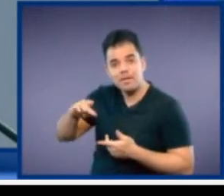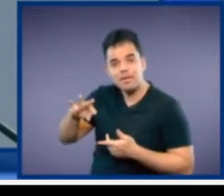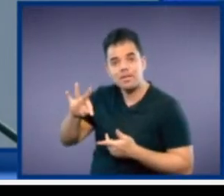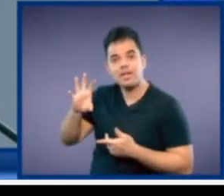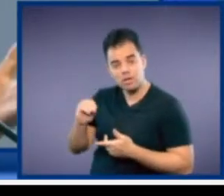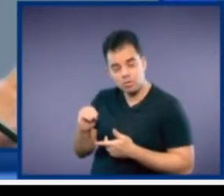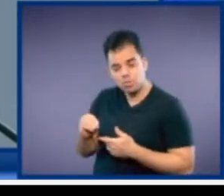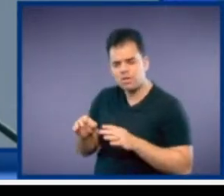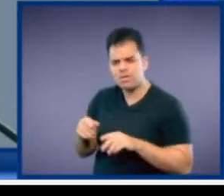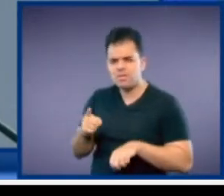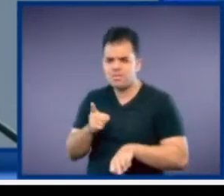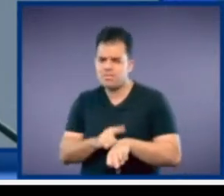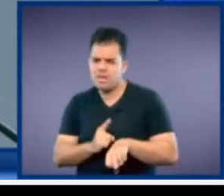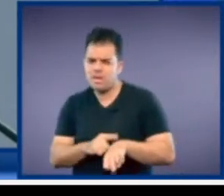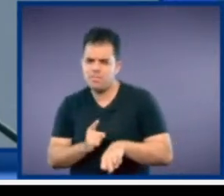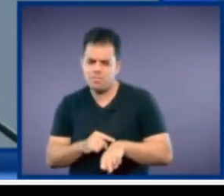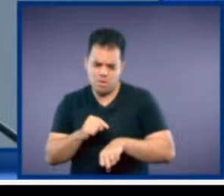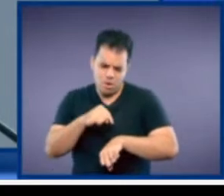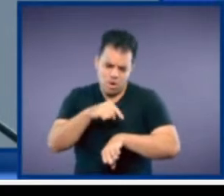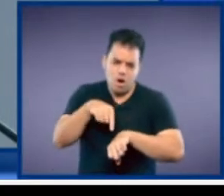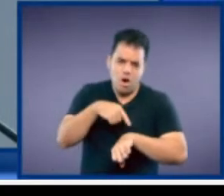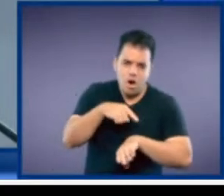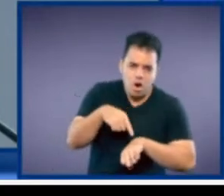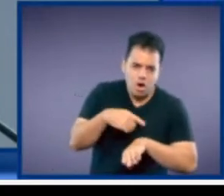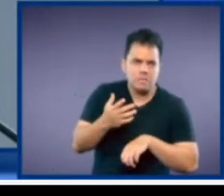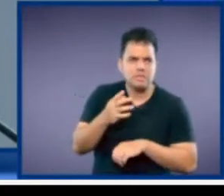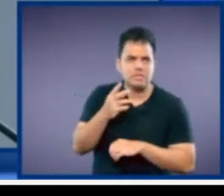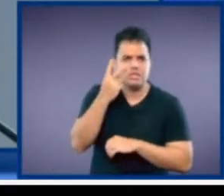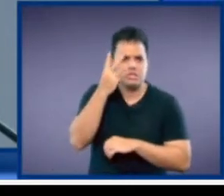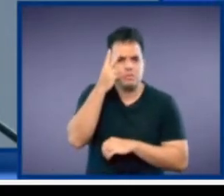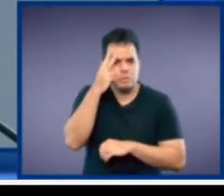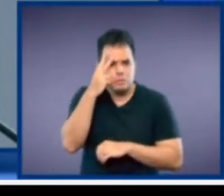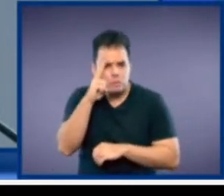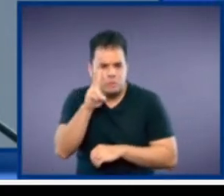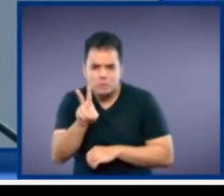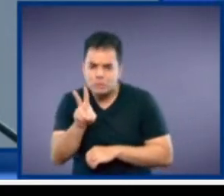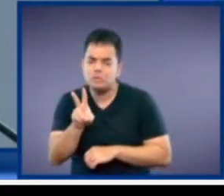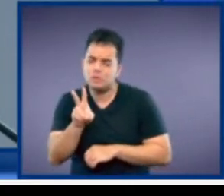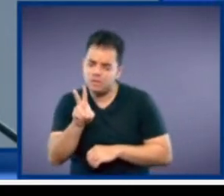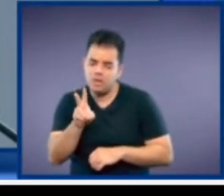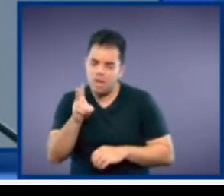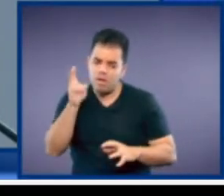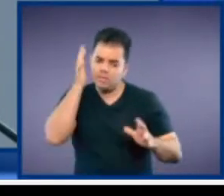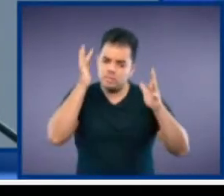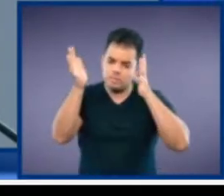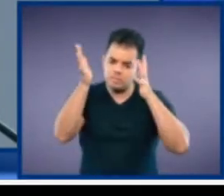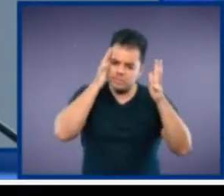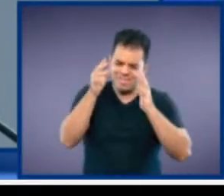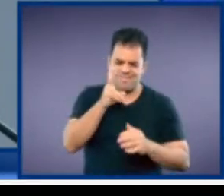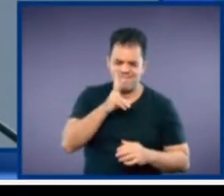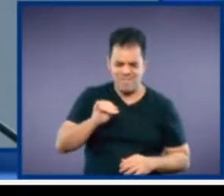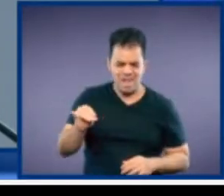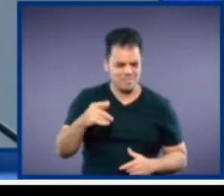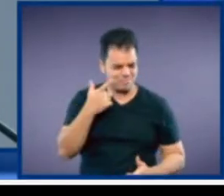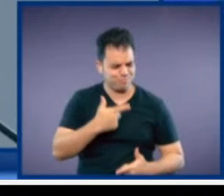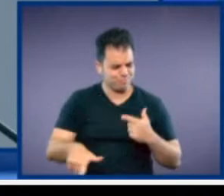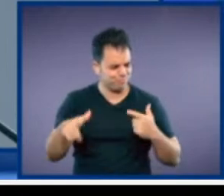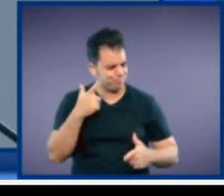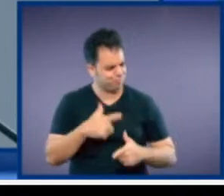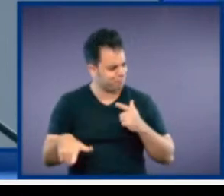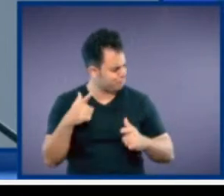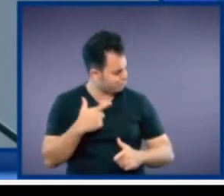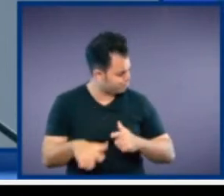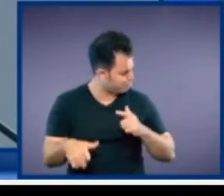período, algumas horas ou 2 dias aí, eu cheguei a pensar que tudo ia dar errado. Então, eu